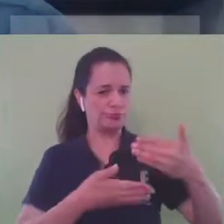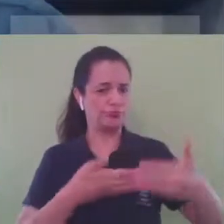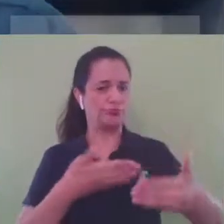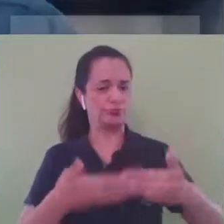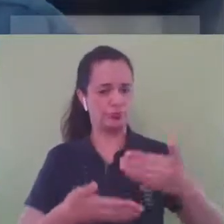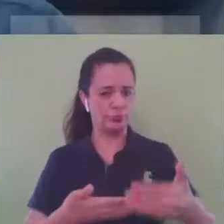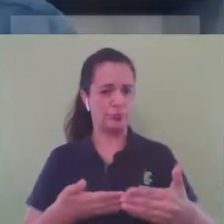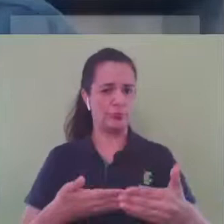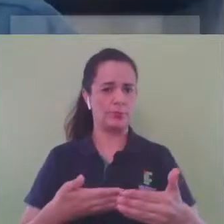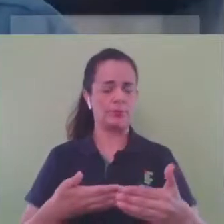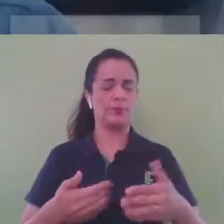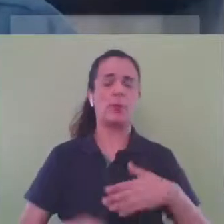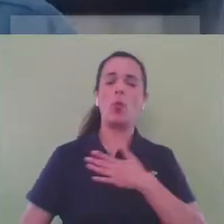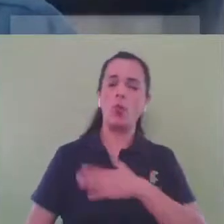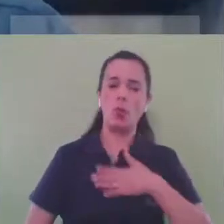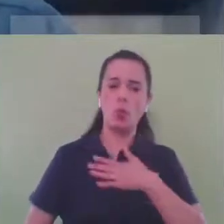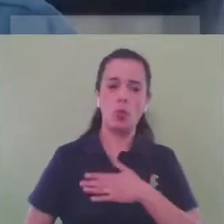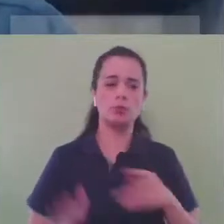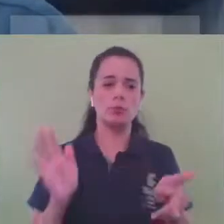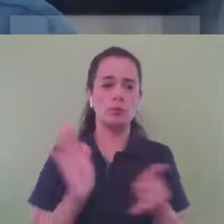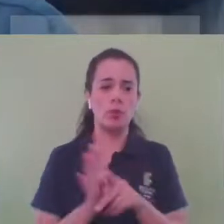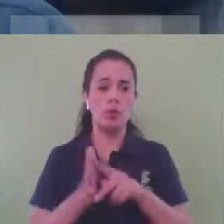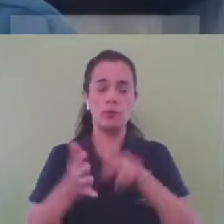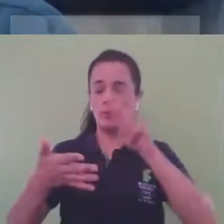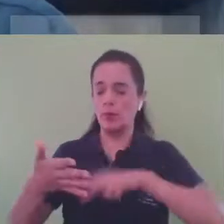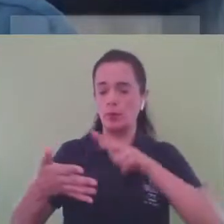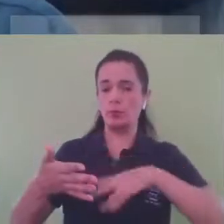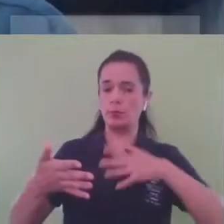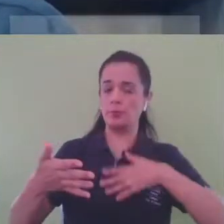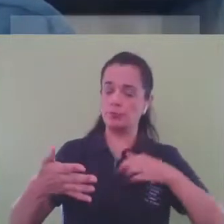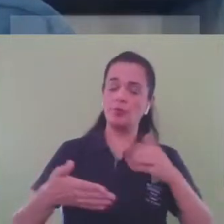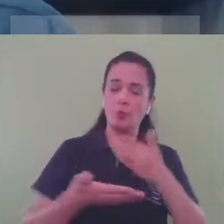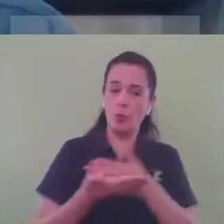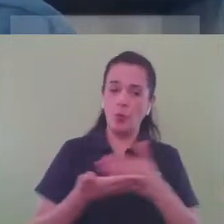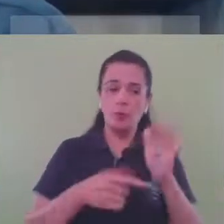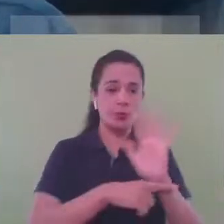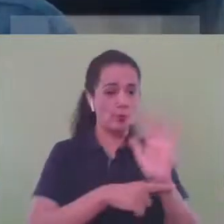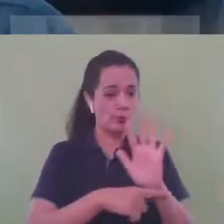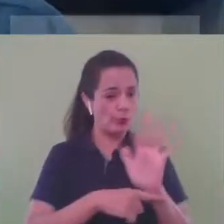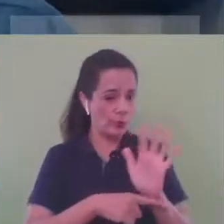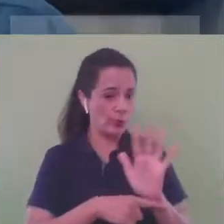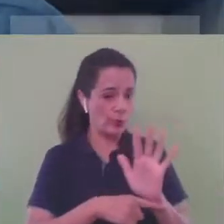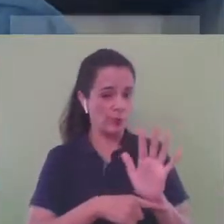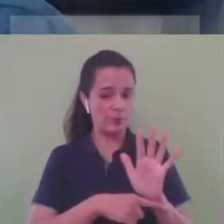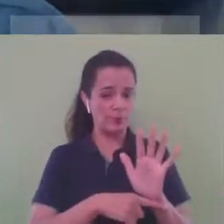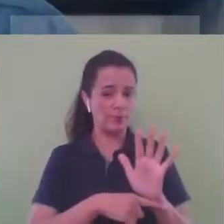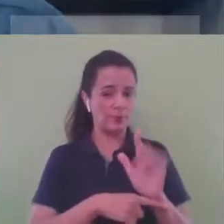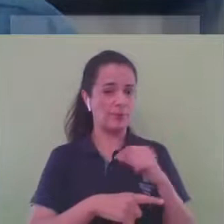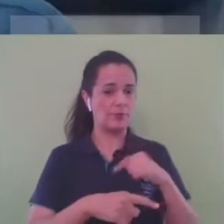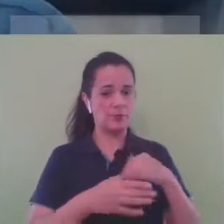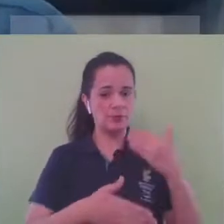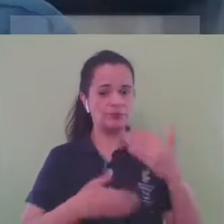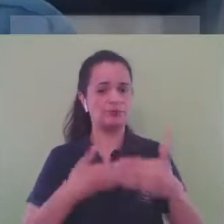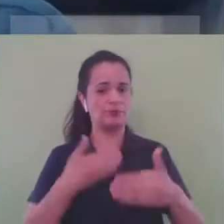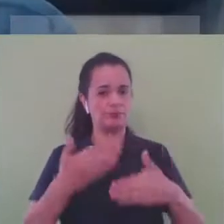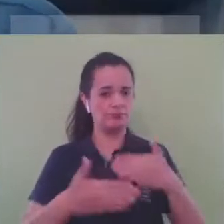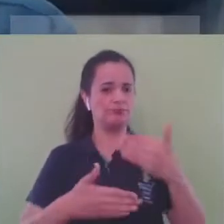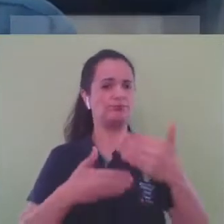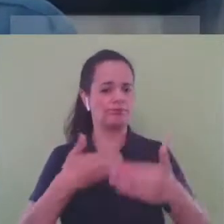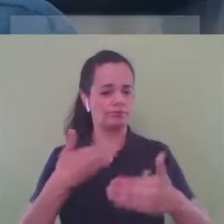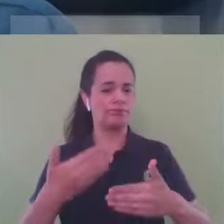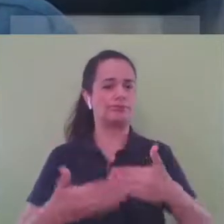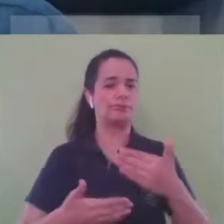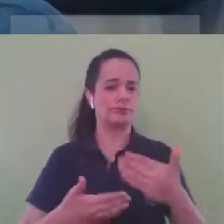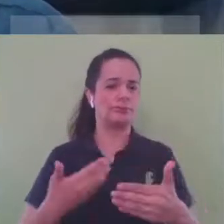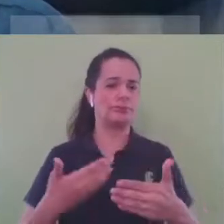de gosto pela leitura veio através de um filme. Né? E esse filme foi se tornando aí parte